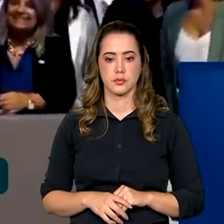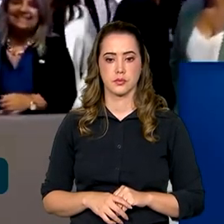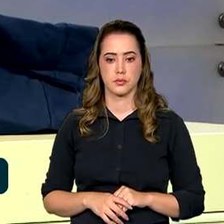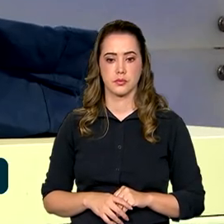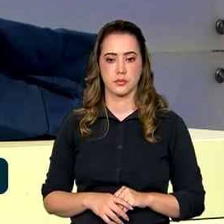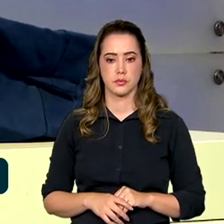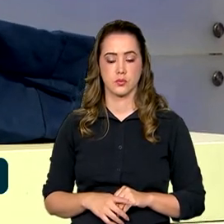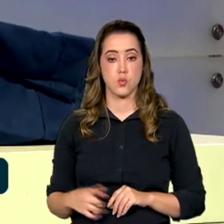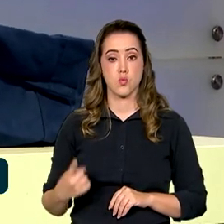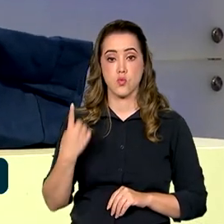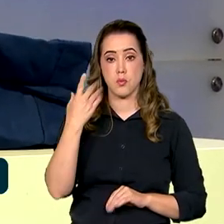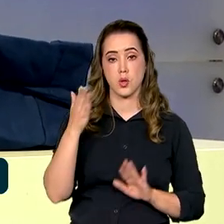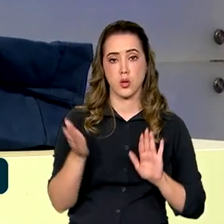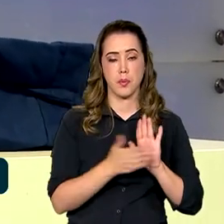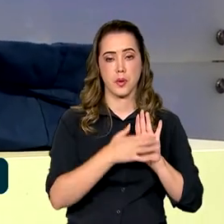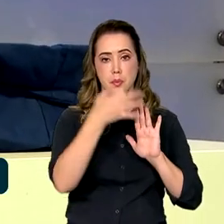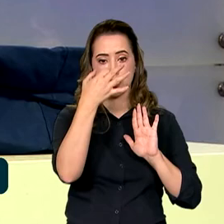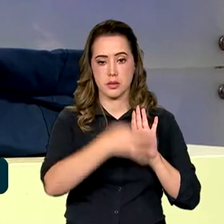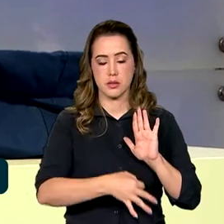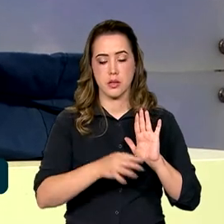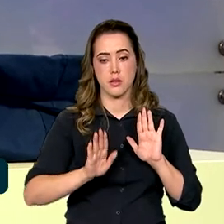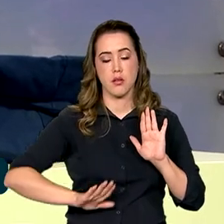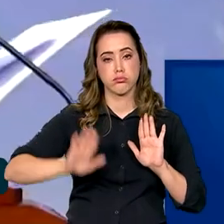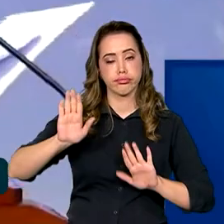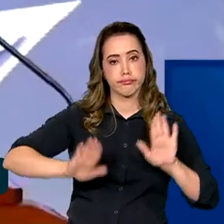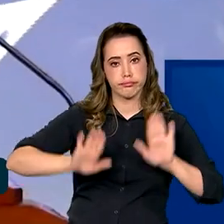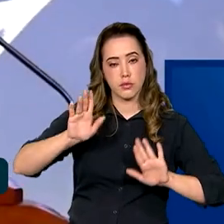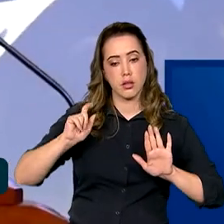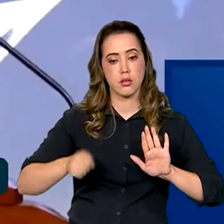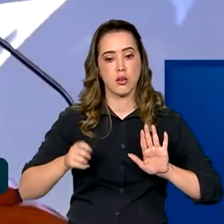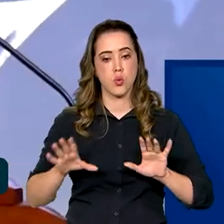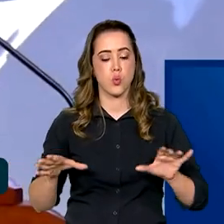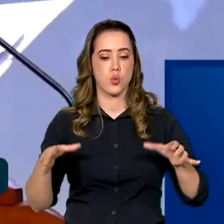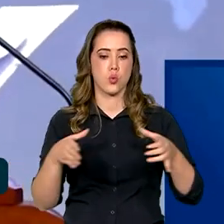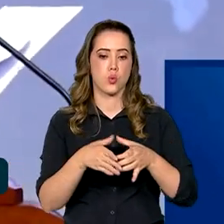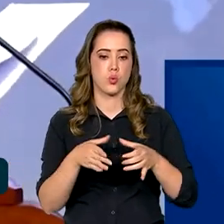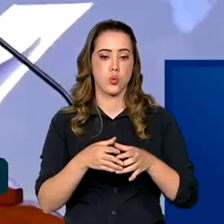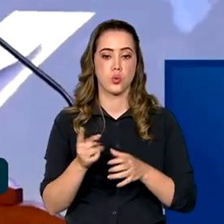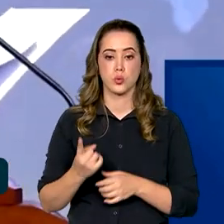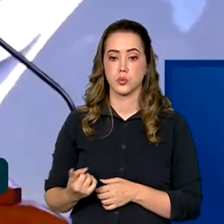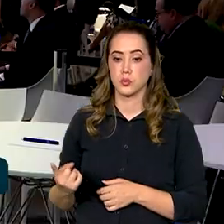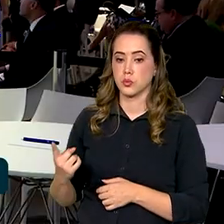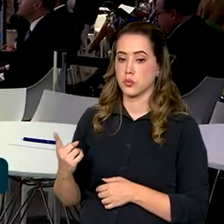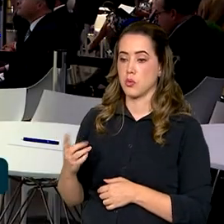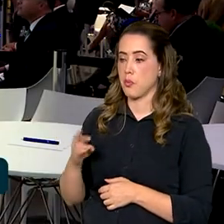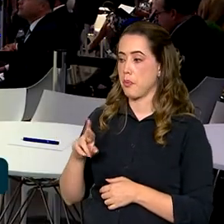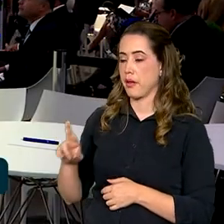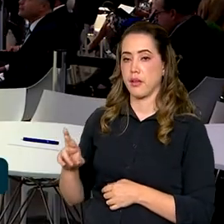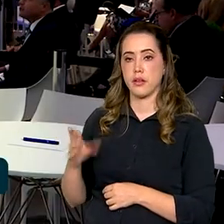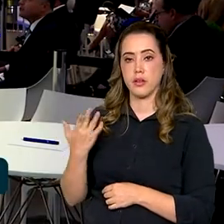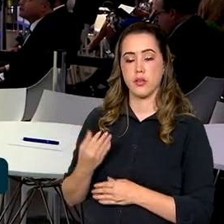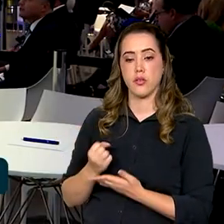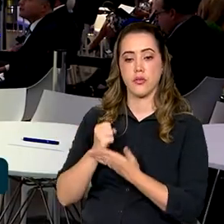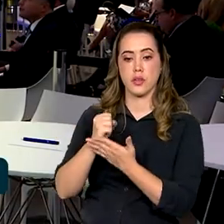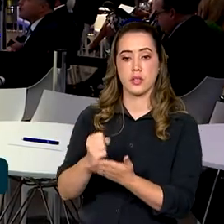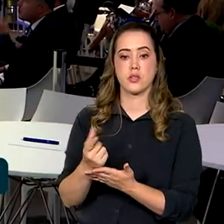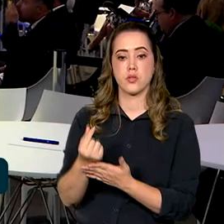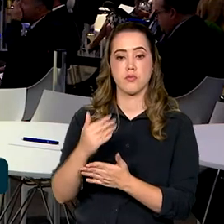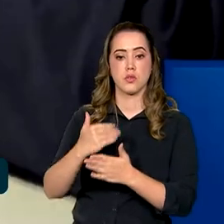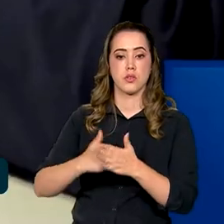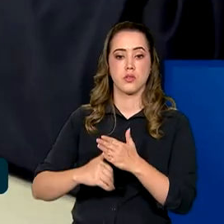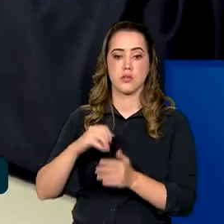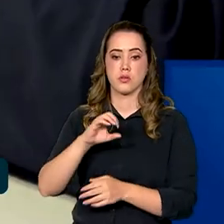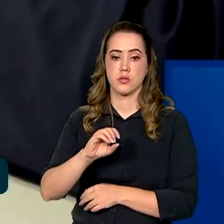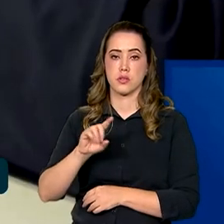Com uma única proposta válida, o leilão foi arrematado pelo consórcio Infraestrutura PR, que ofereceu um desconto de